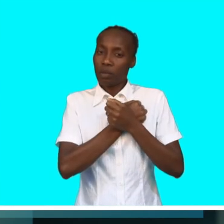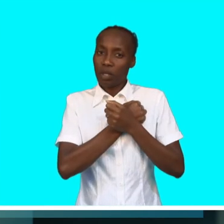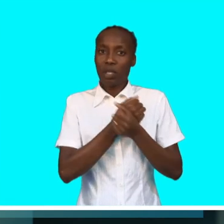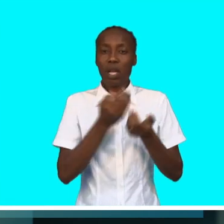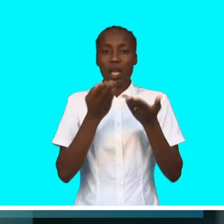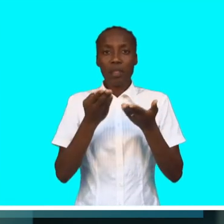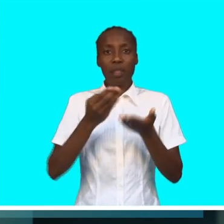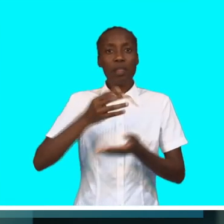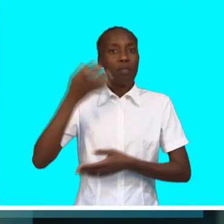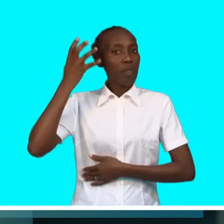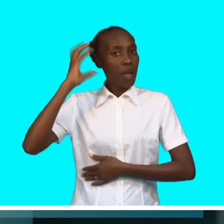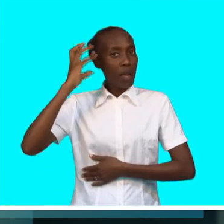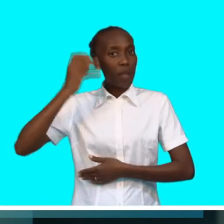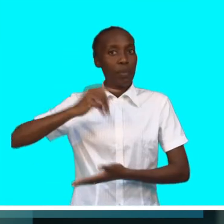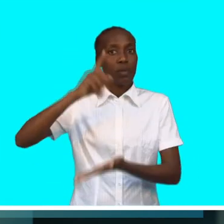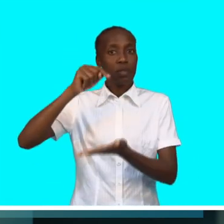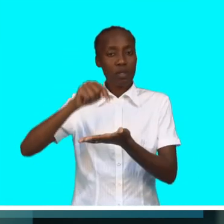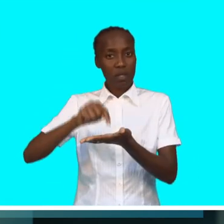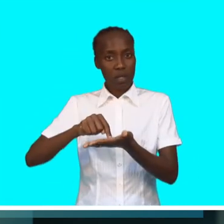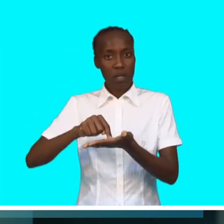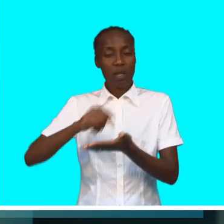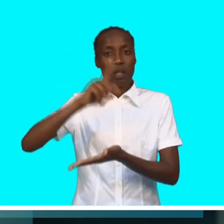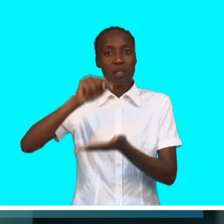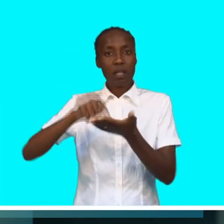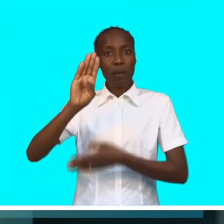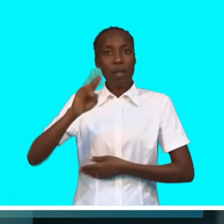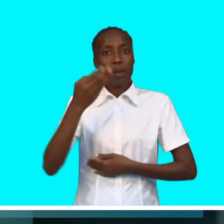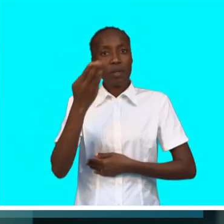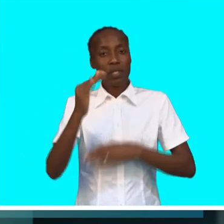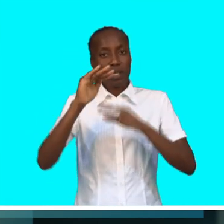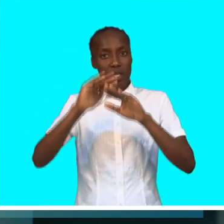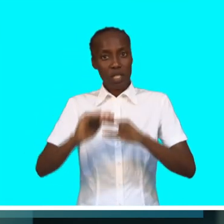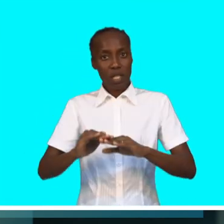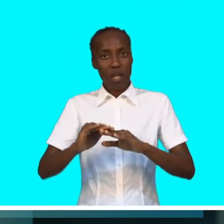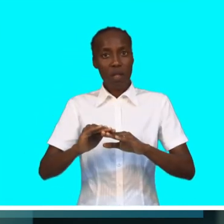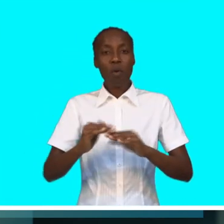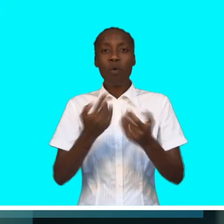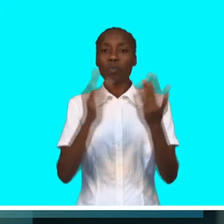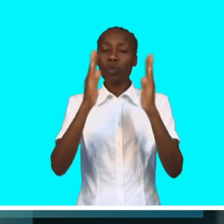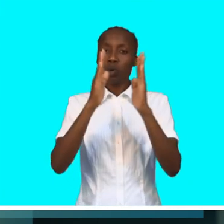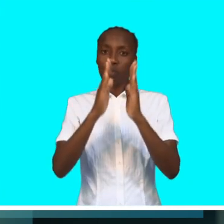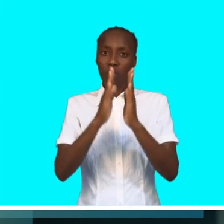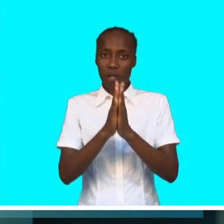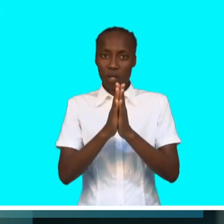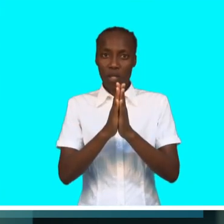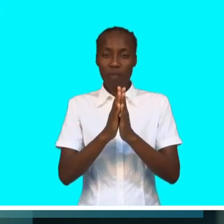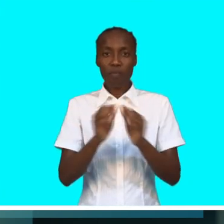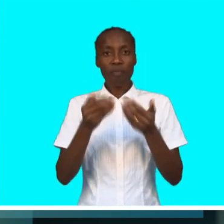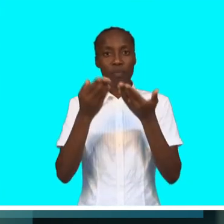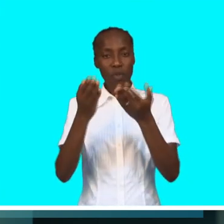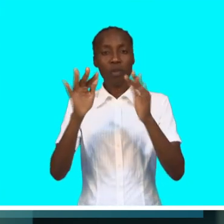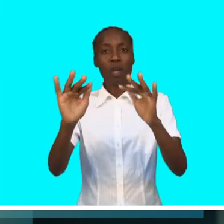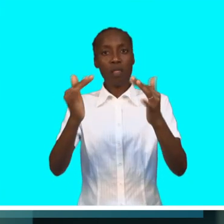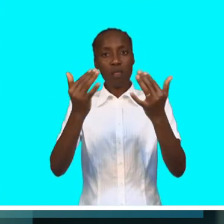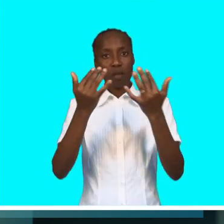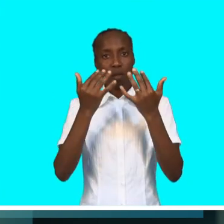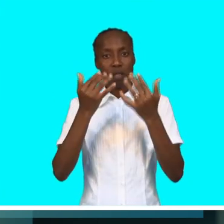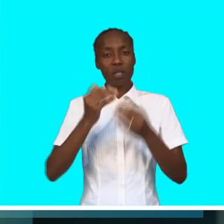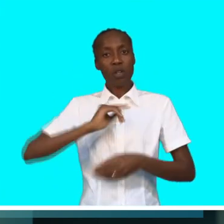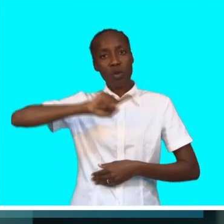na Rádio Cidades a nível da Cidade da Beira. Para si, que esteve na nossa companhia, o nosso muito obrigado pela sua audiência.